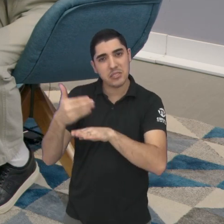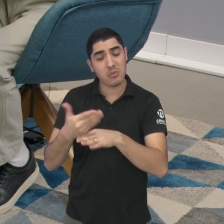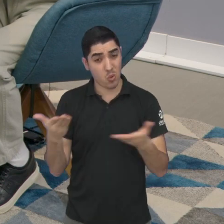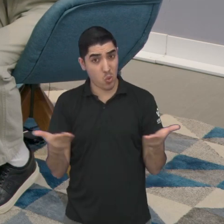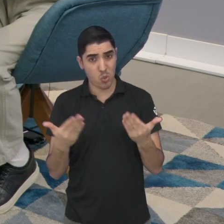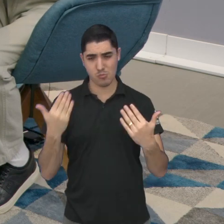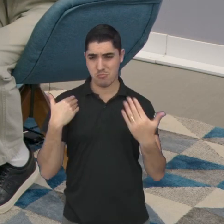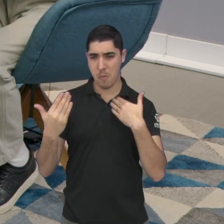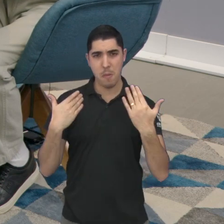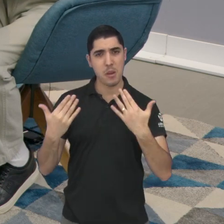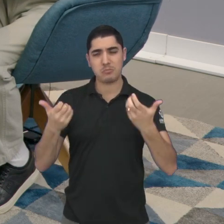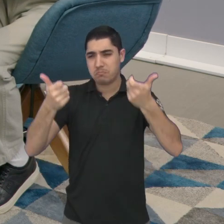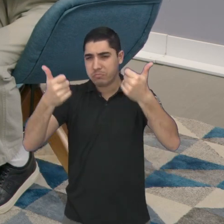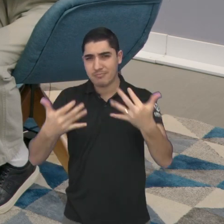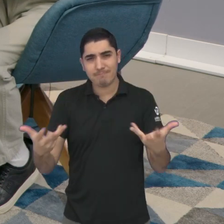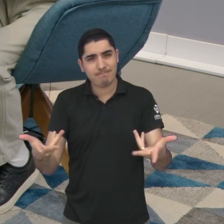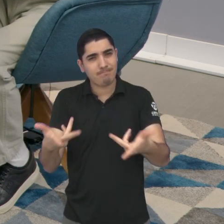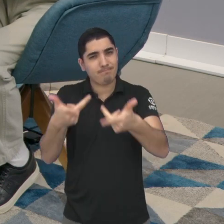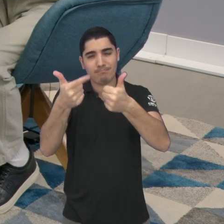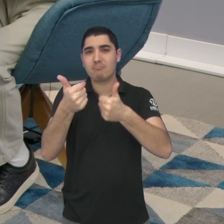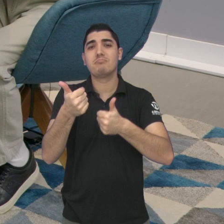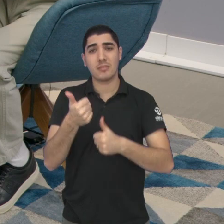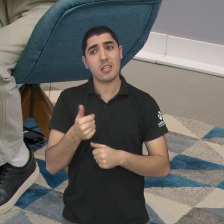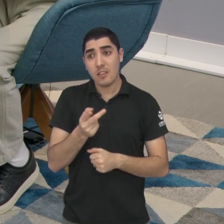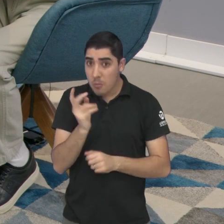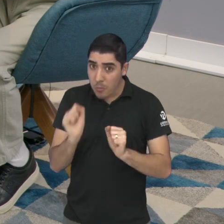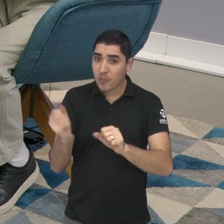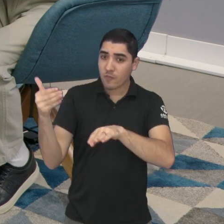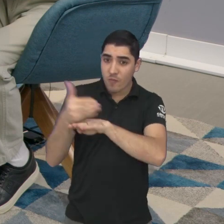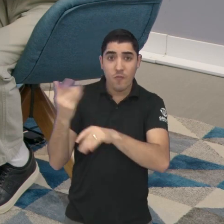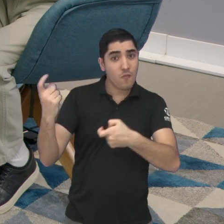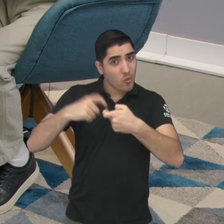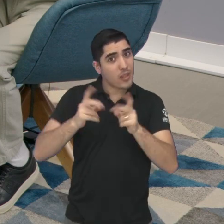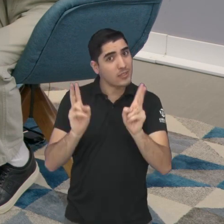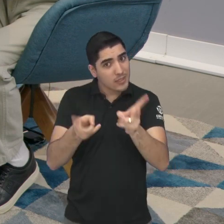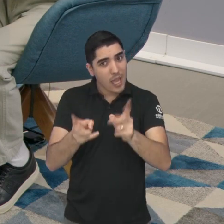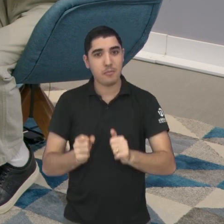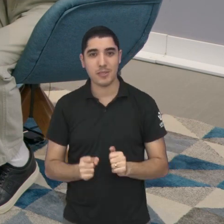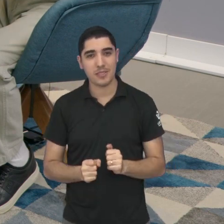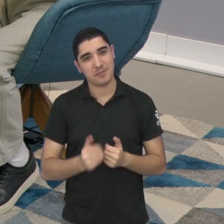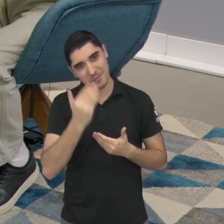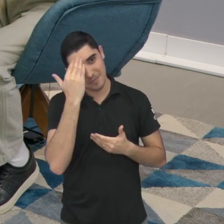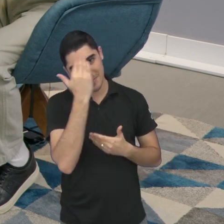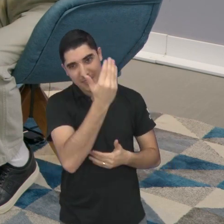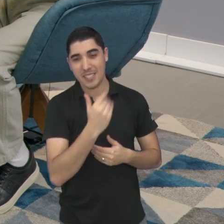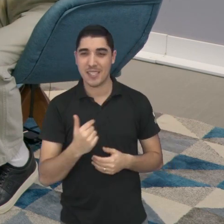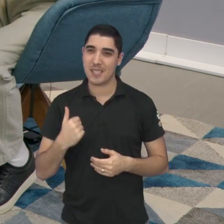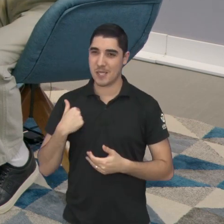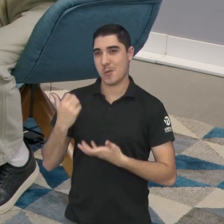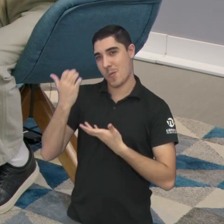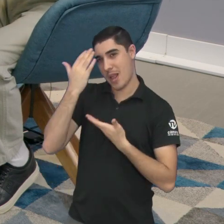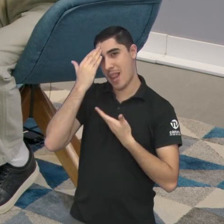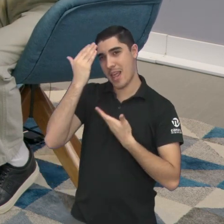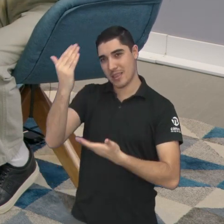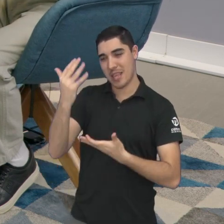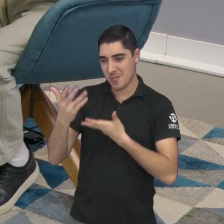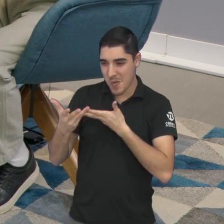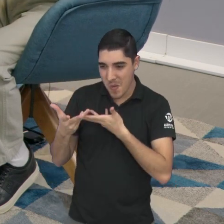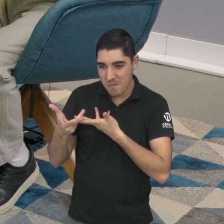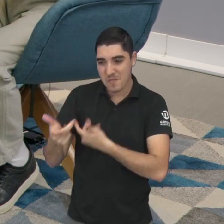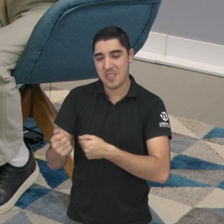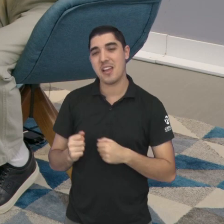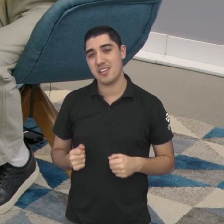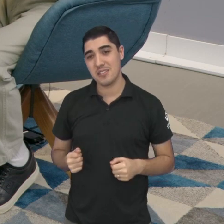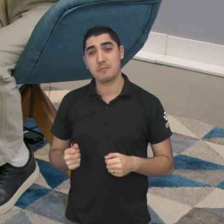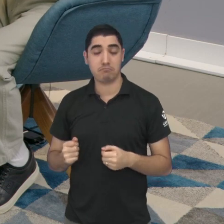bate-papo riquíssimo, muito interessante. E voltem sempre. Obrigado. Obrigado por eu agradeço, né, pelo convite.